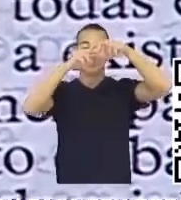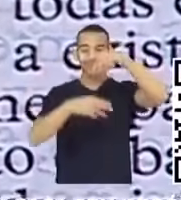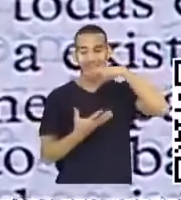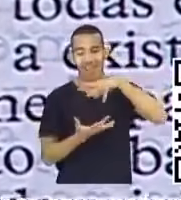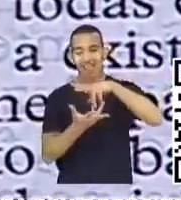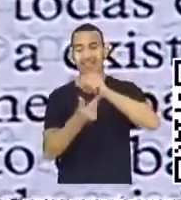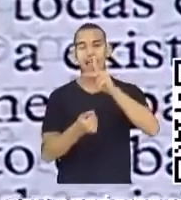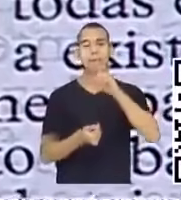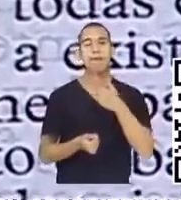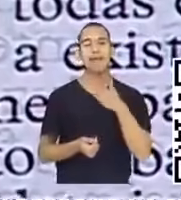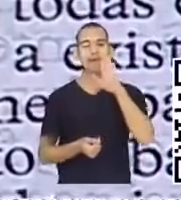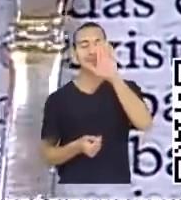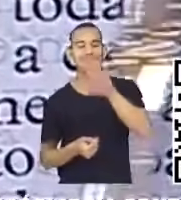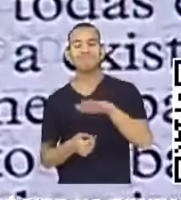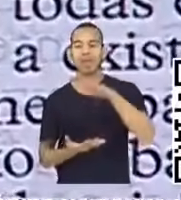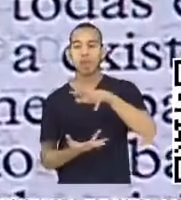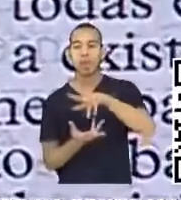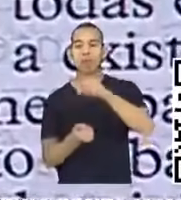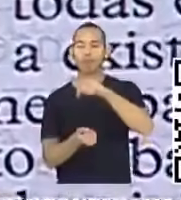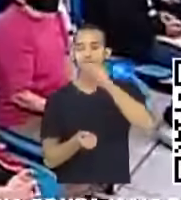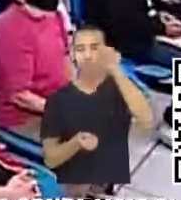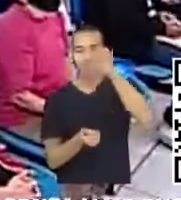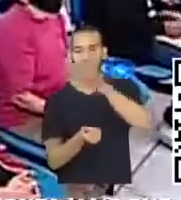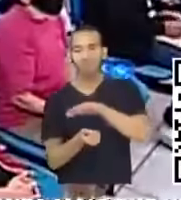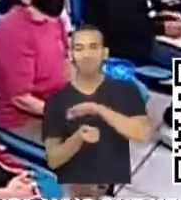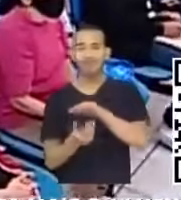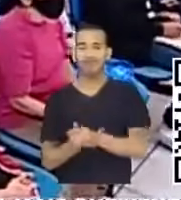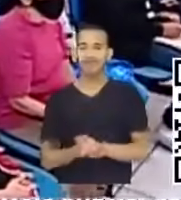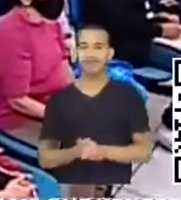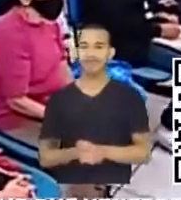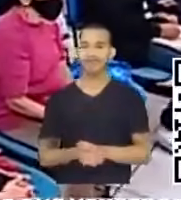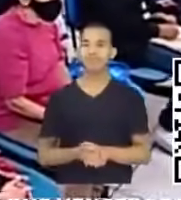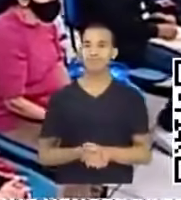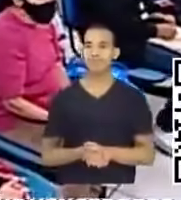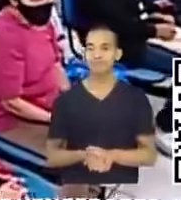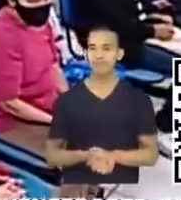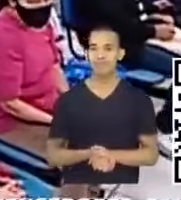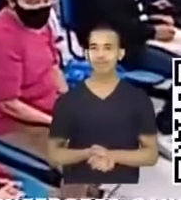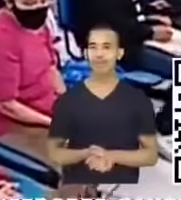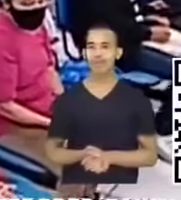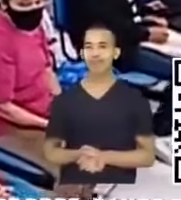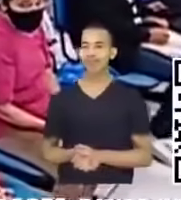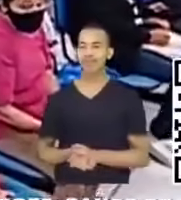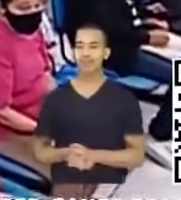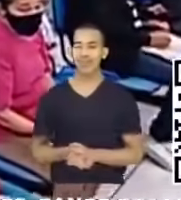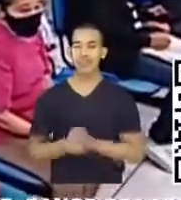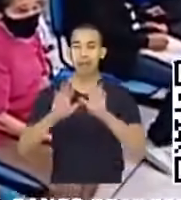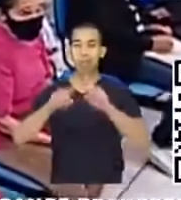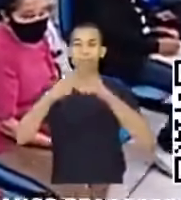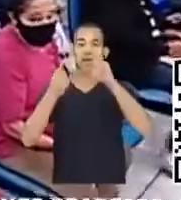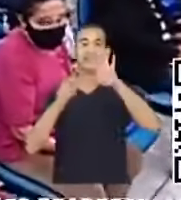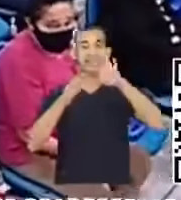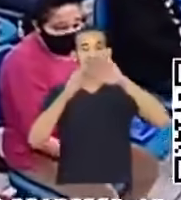os seus pés de Deus ocupasse a igreja a gente vai poder dizer que ele era um o